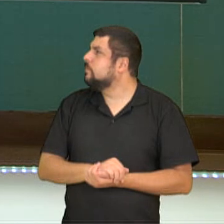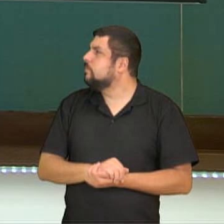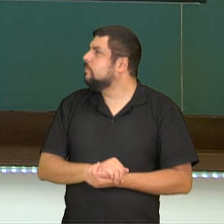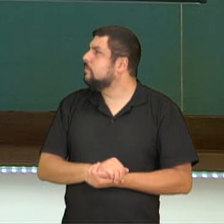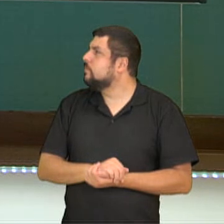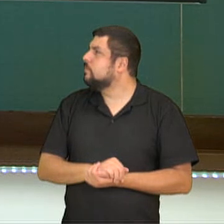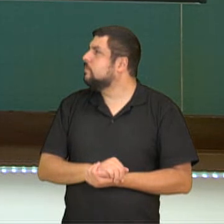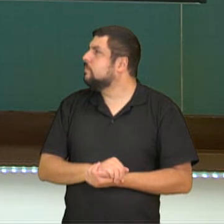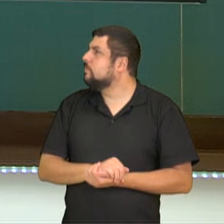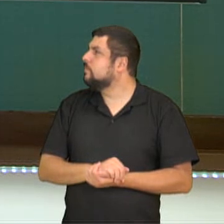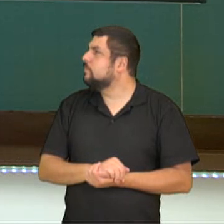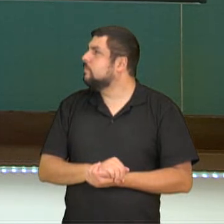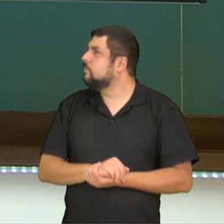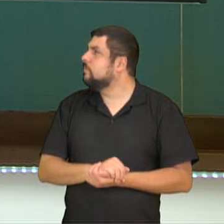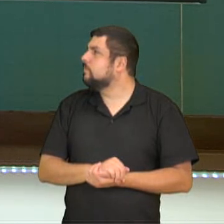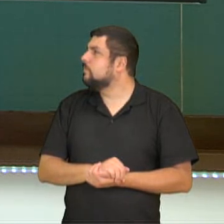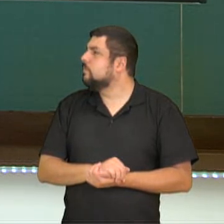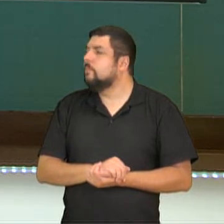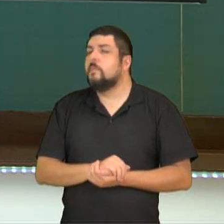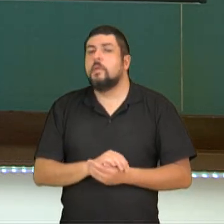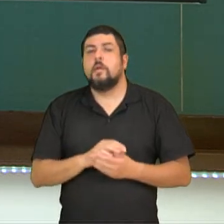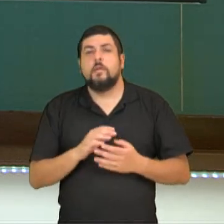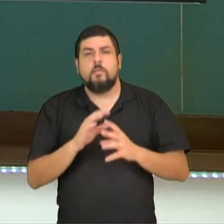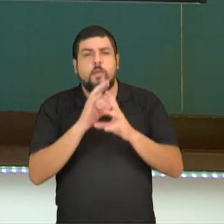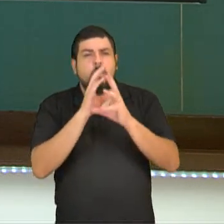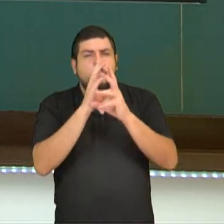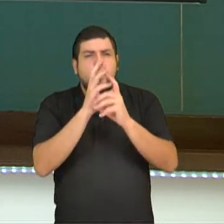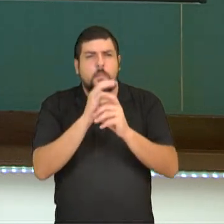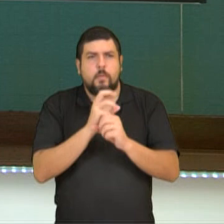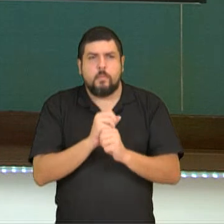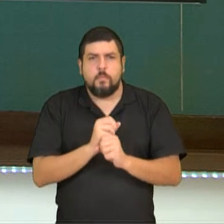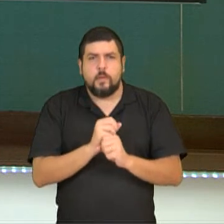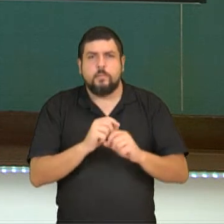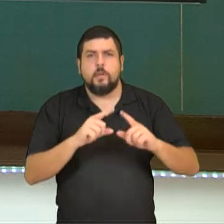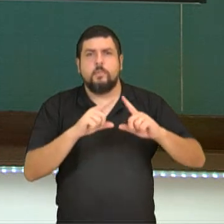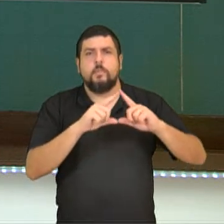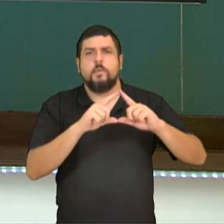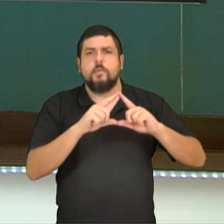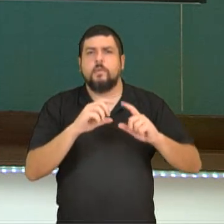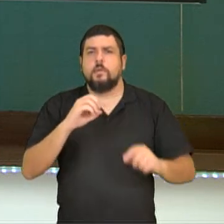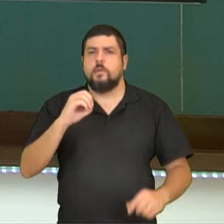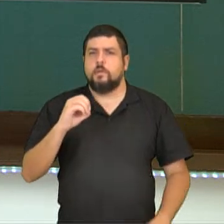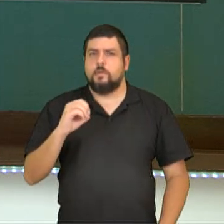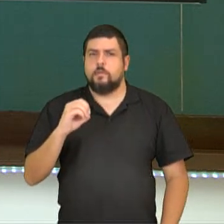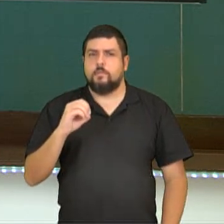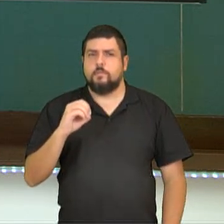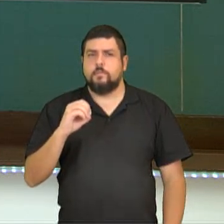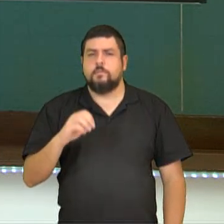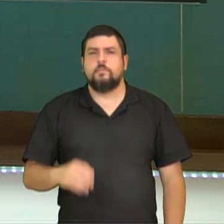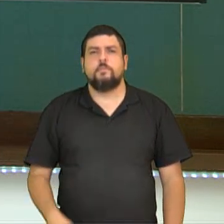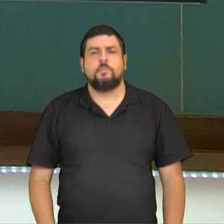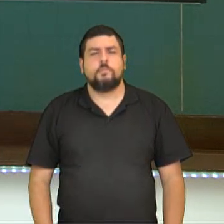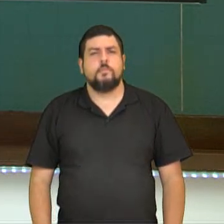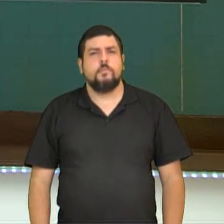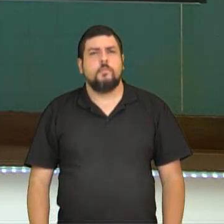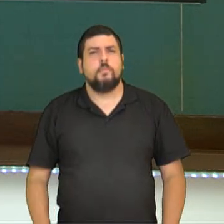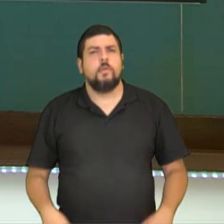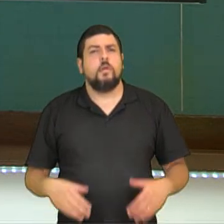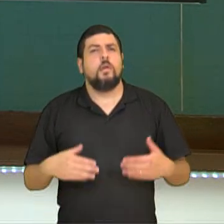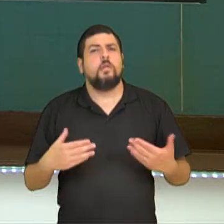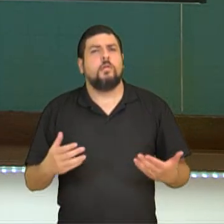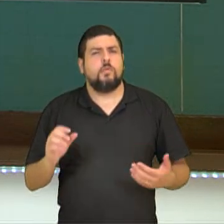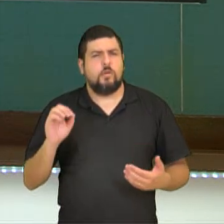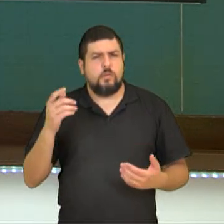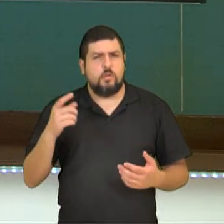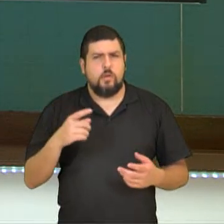16, 0, gente. Olha só. Então, deu 0 ali, né? Então, olha só. O que vai acontecer? Vai